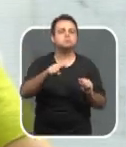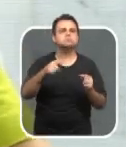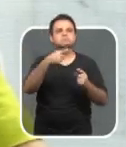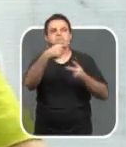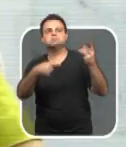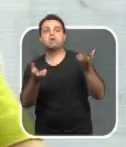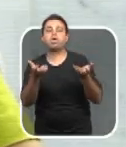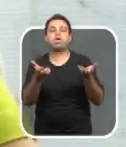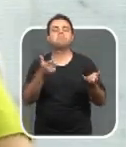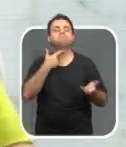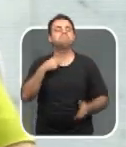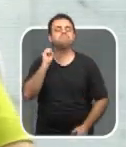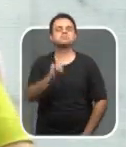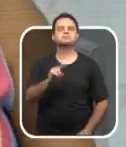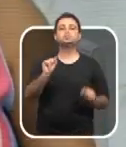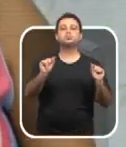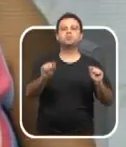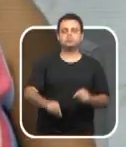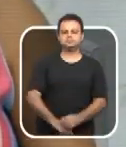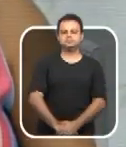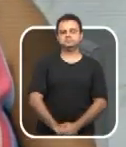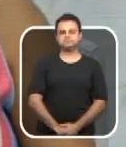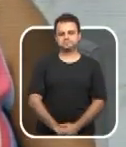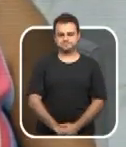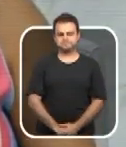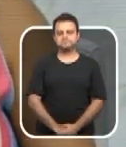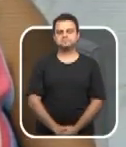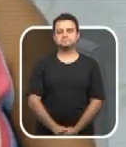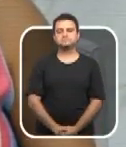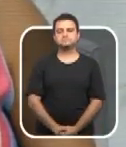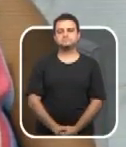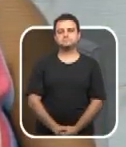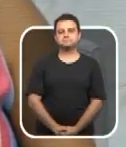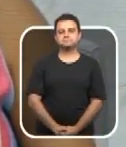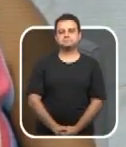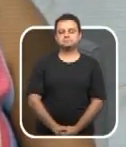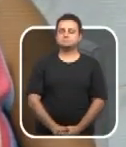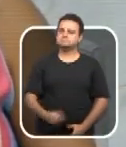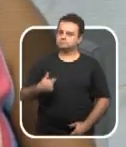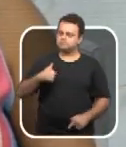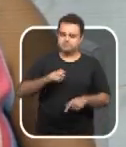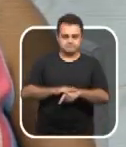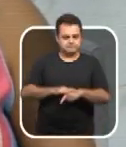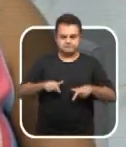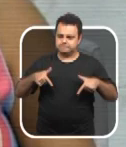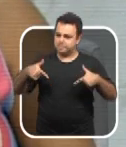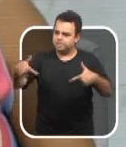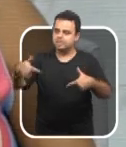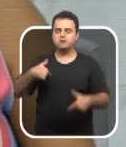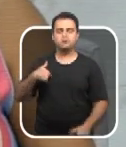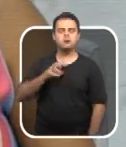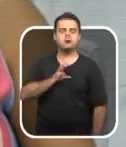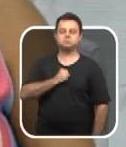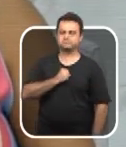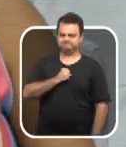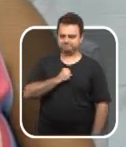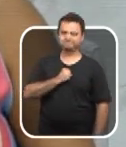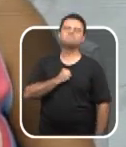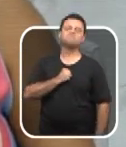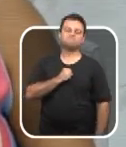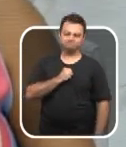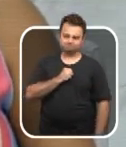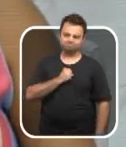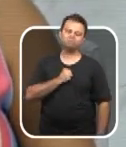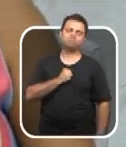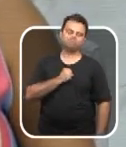você pensa em fazer? Olha, eu gosto de atuar muito, eu gosto de trabalhar, eu amo o que eu